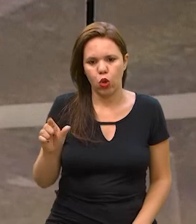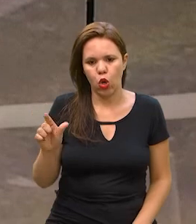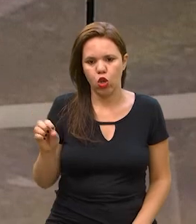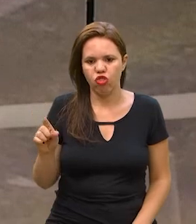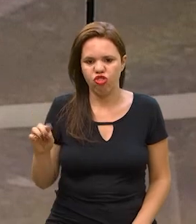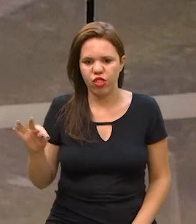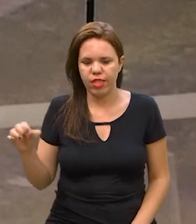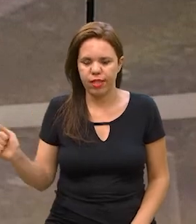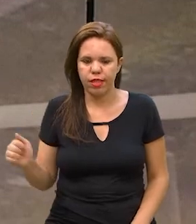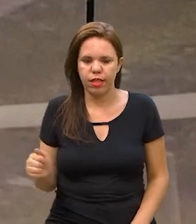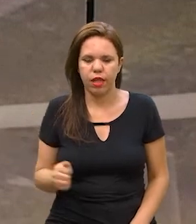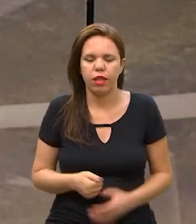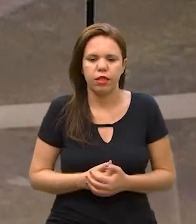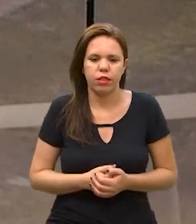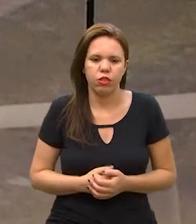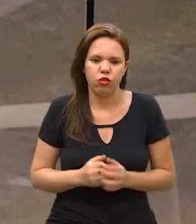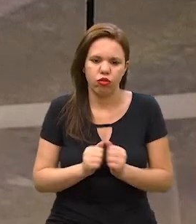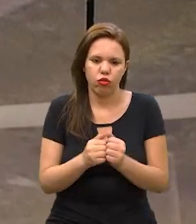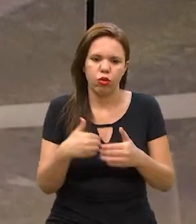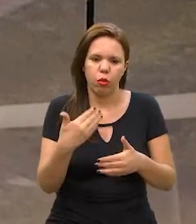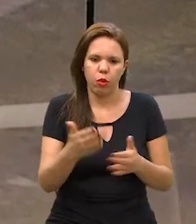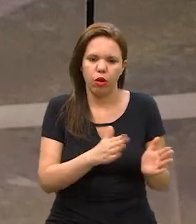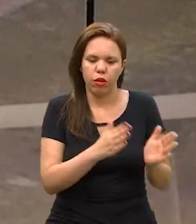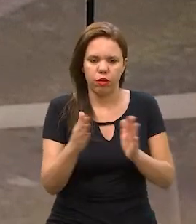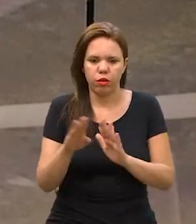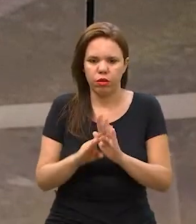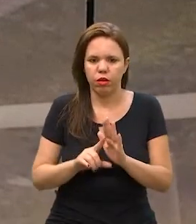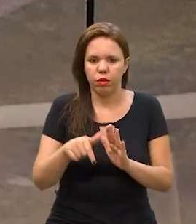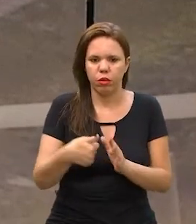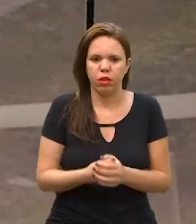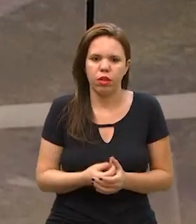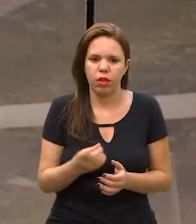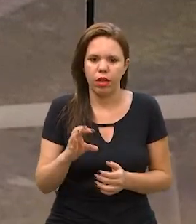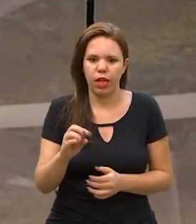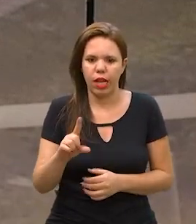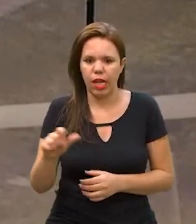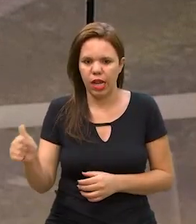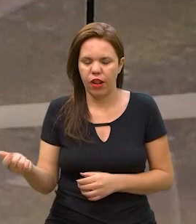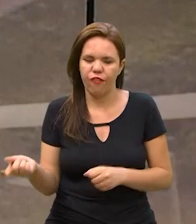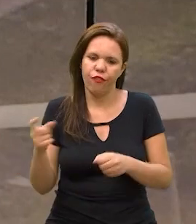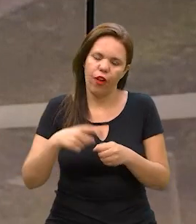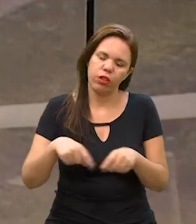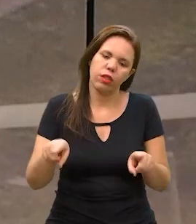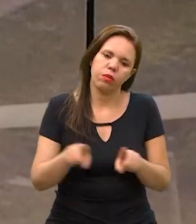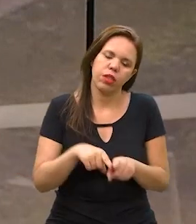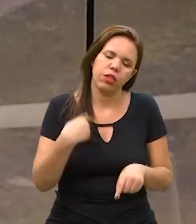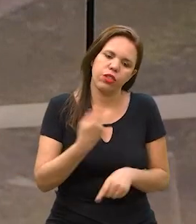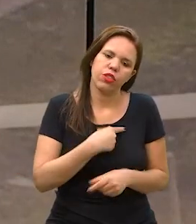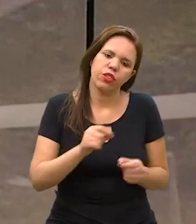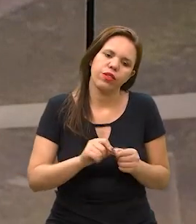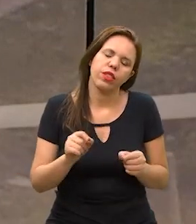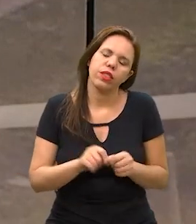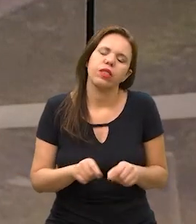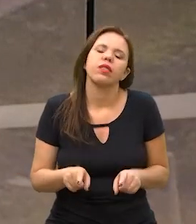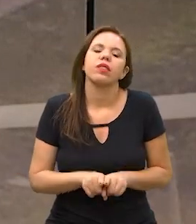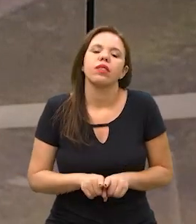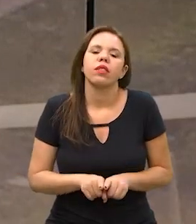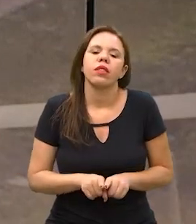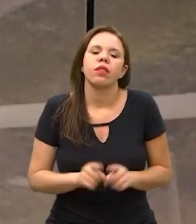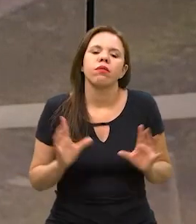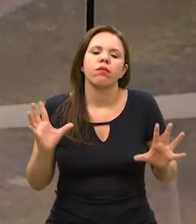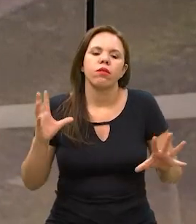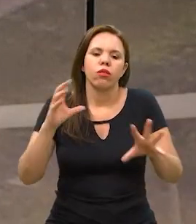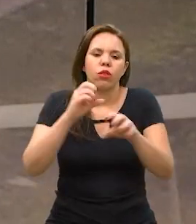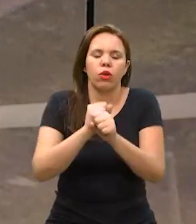também, a doutora Regina estará conosco no próximo bloco, e depois a doutora Carla volta também para a gente fazer aí um